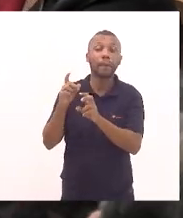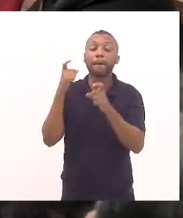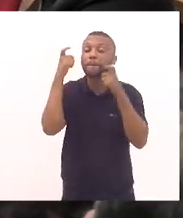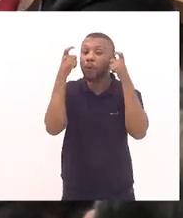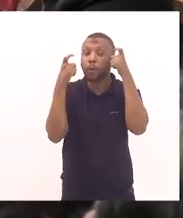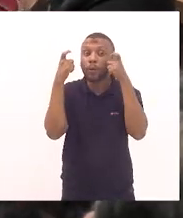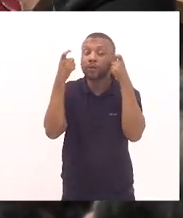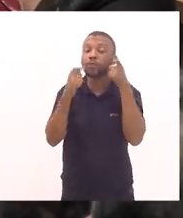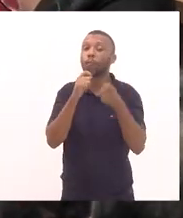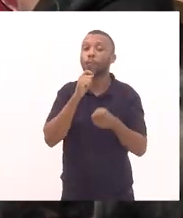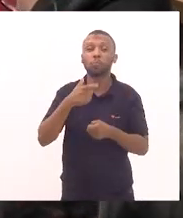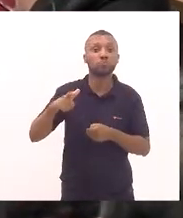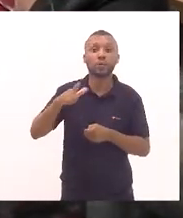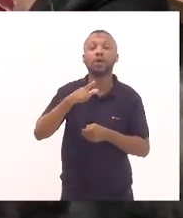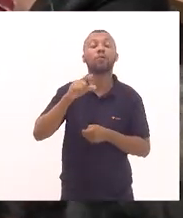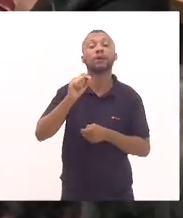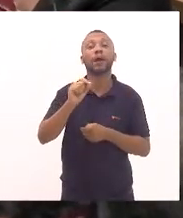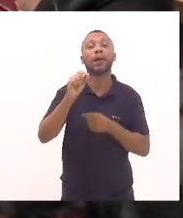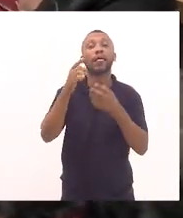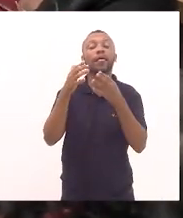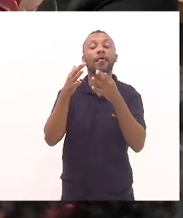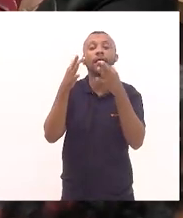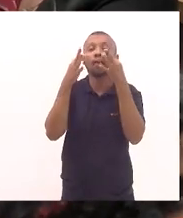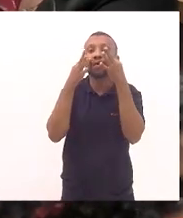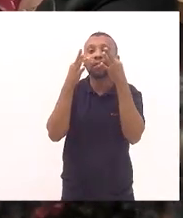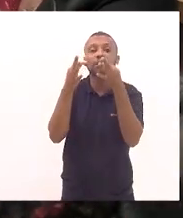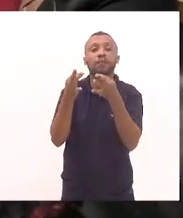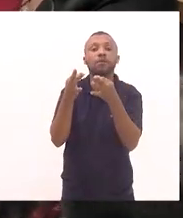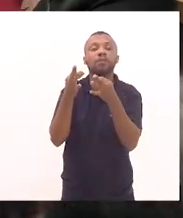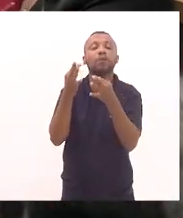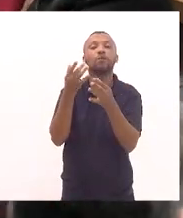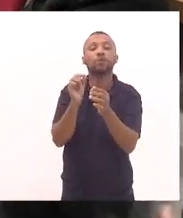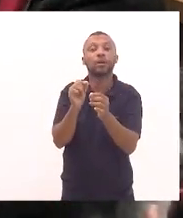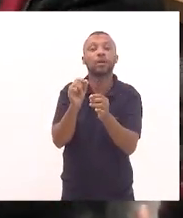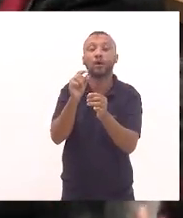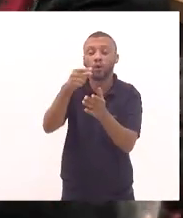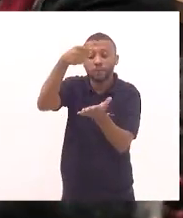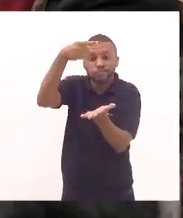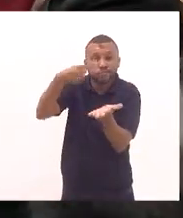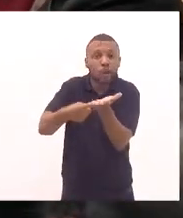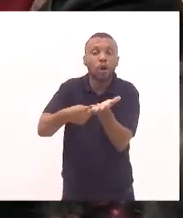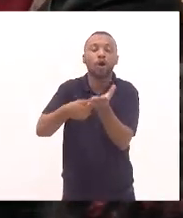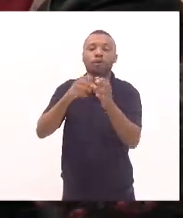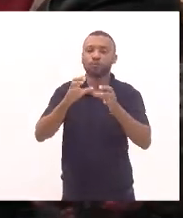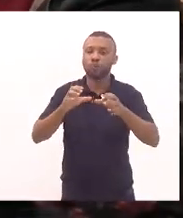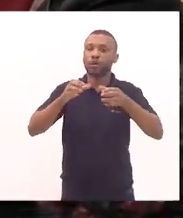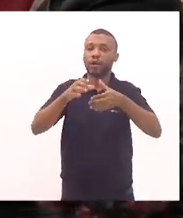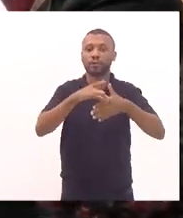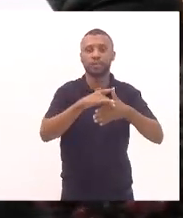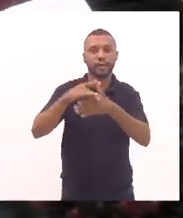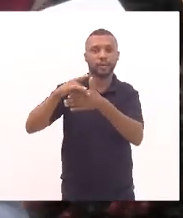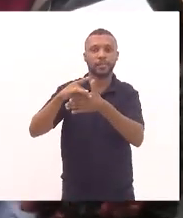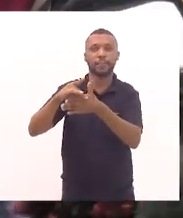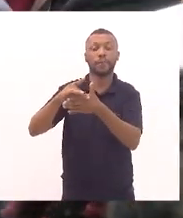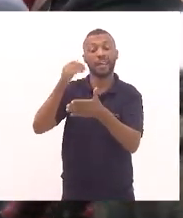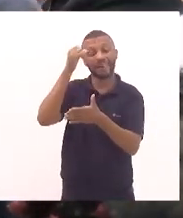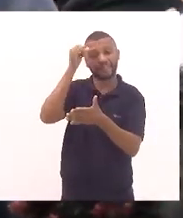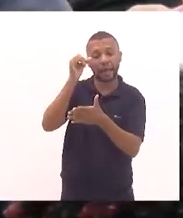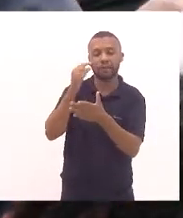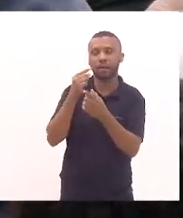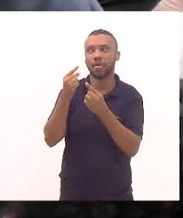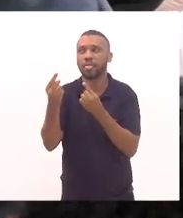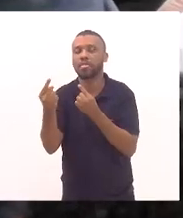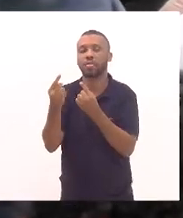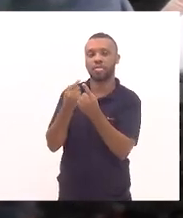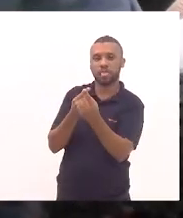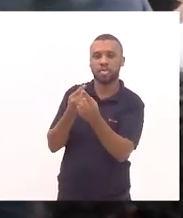de não termos realizado, inclusive, o encontro de colégio de líderes, para que a gente não ficasse assim nessa idas e